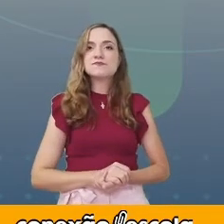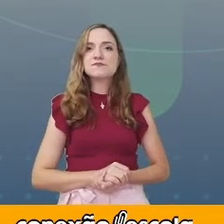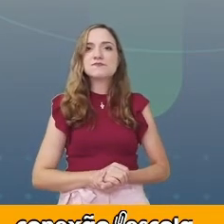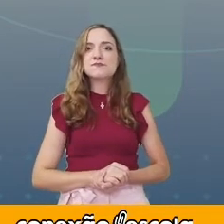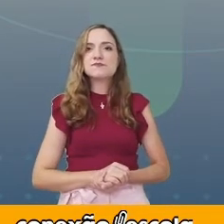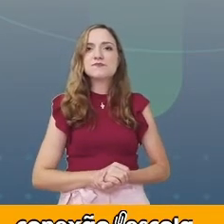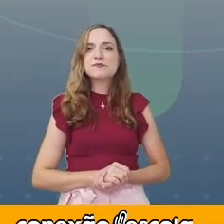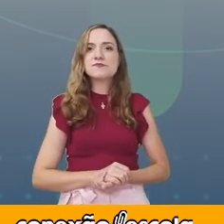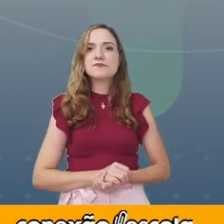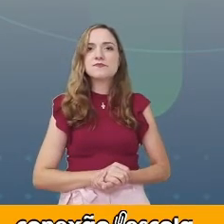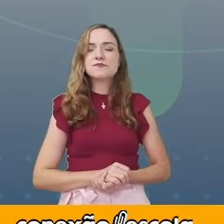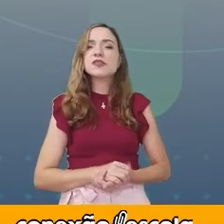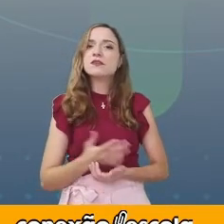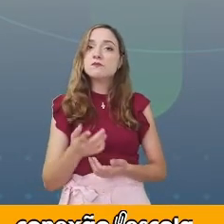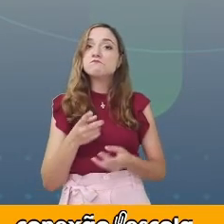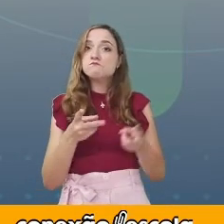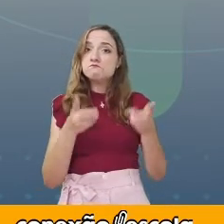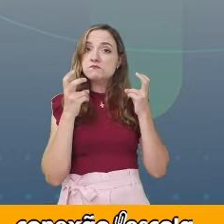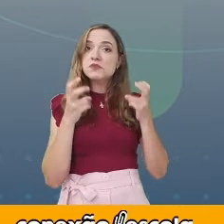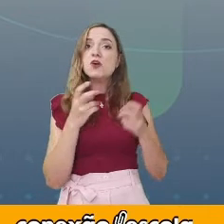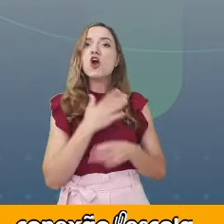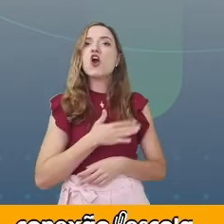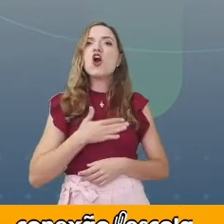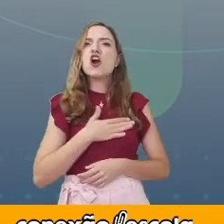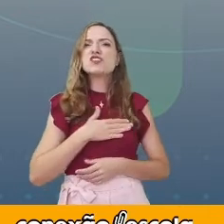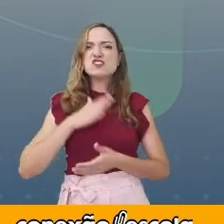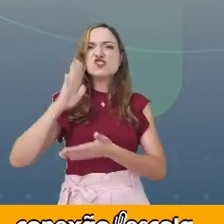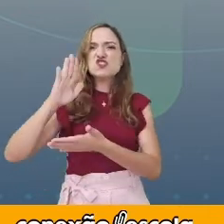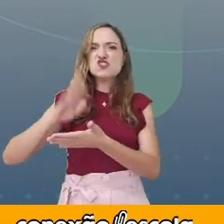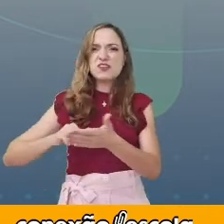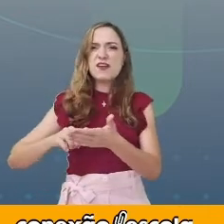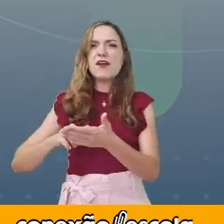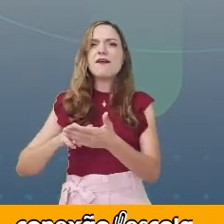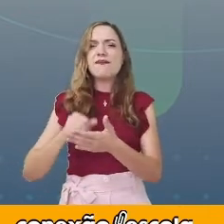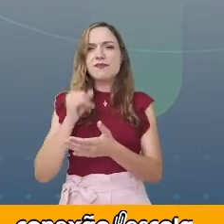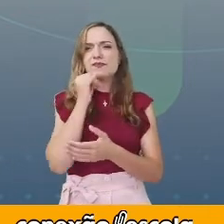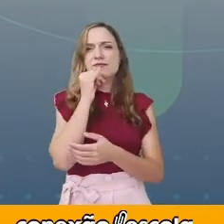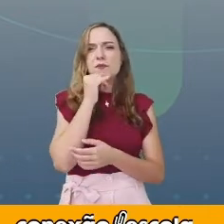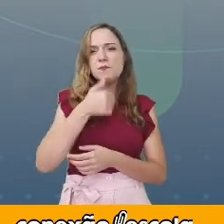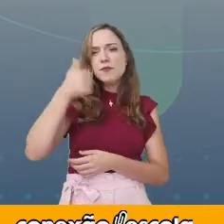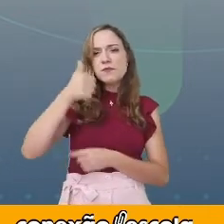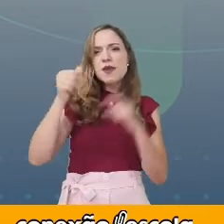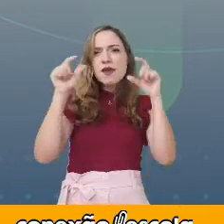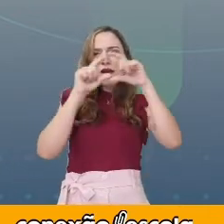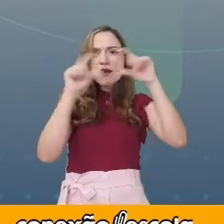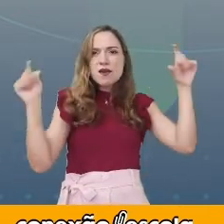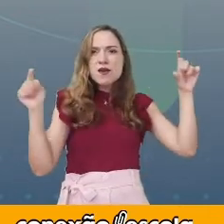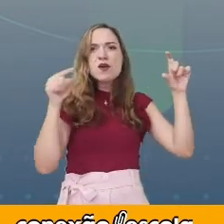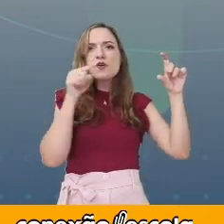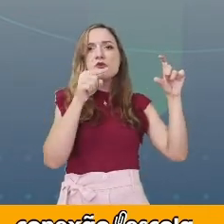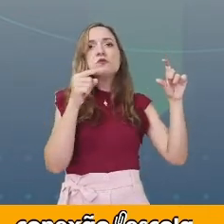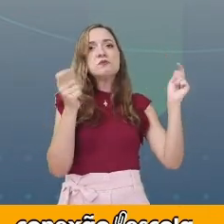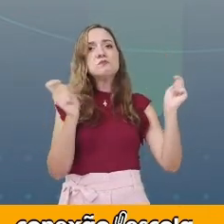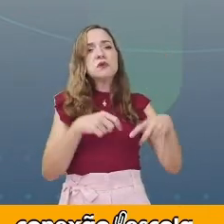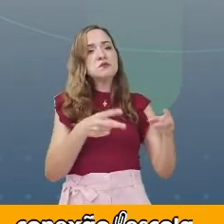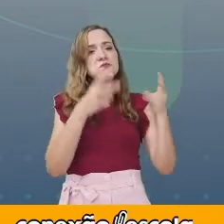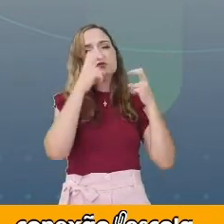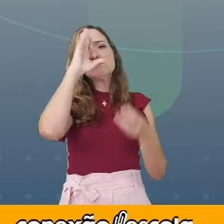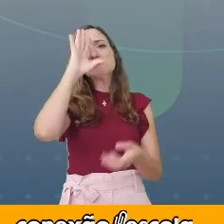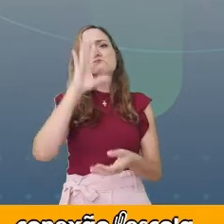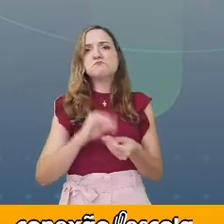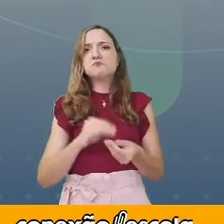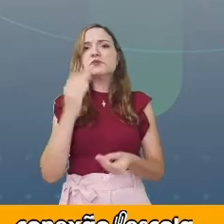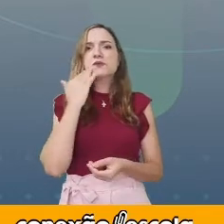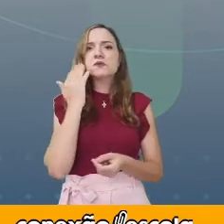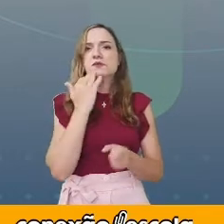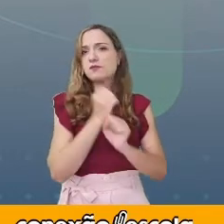a omissão do termo gosta, do verbo gosta, no primeiro exemplo, nós também conseguimos compreender a ideia?